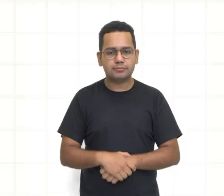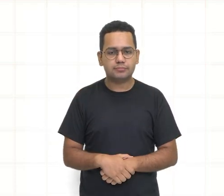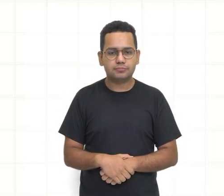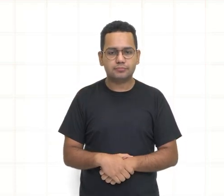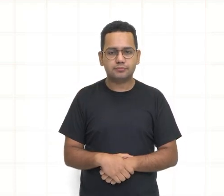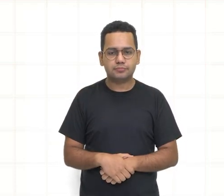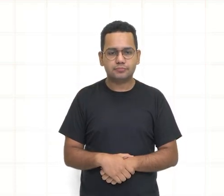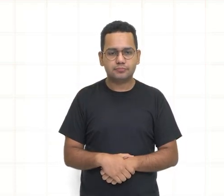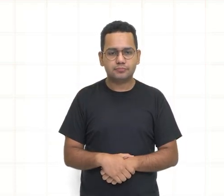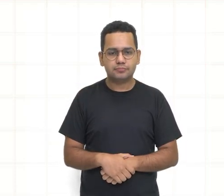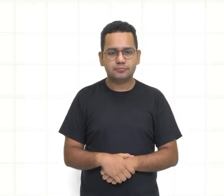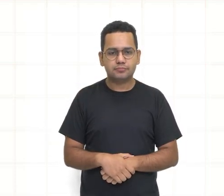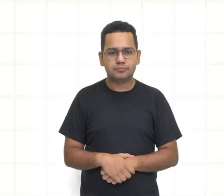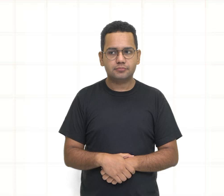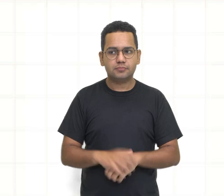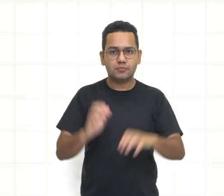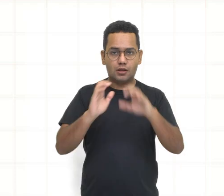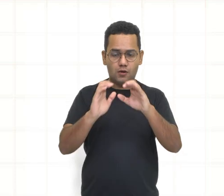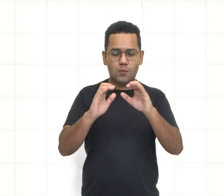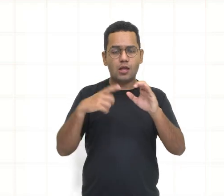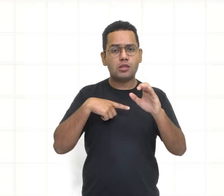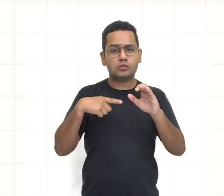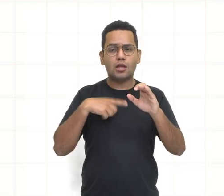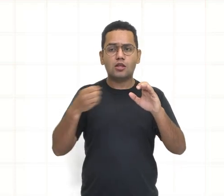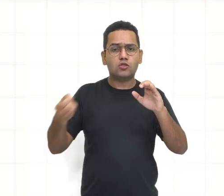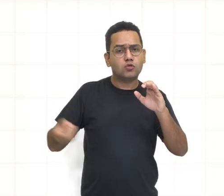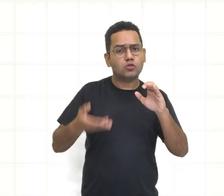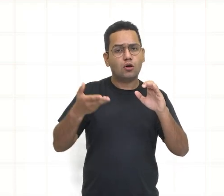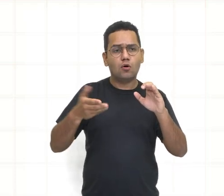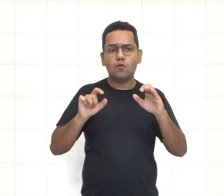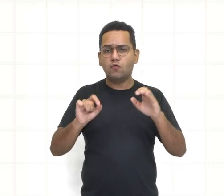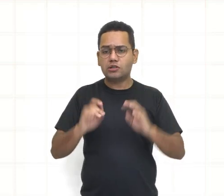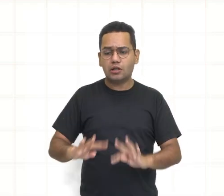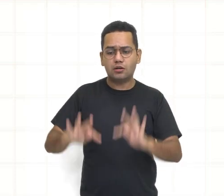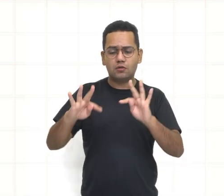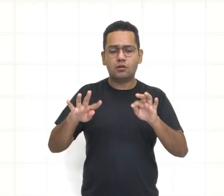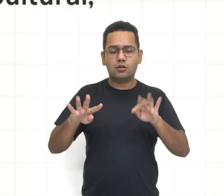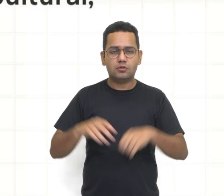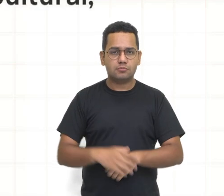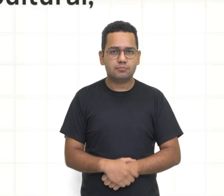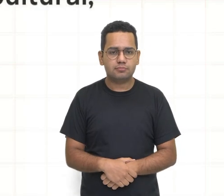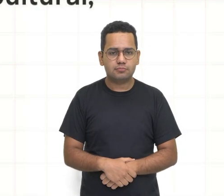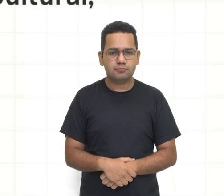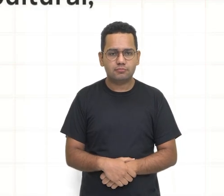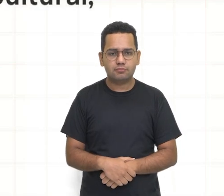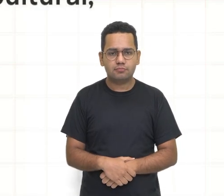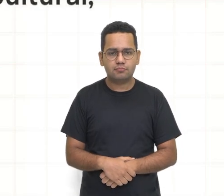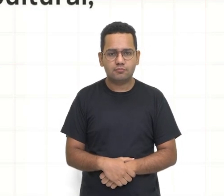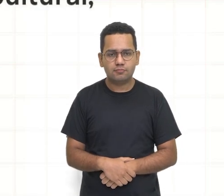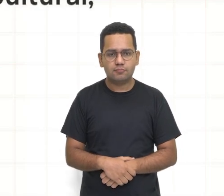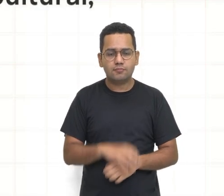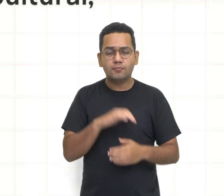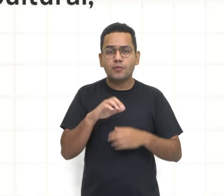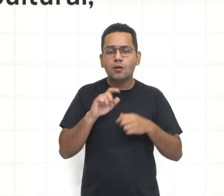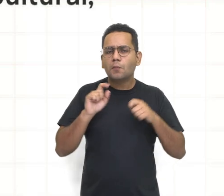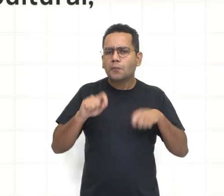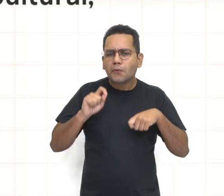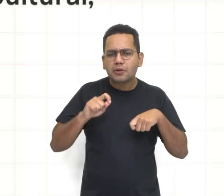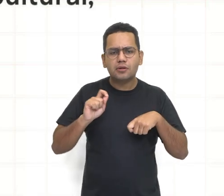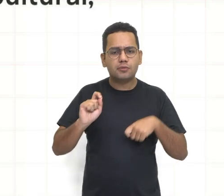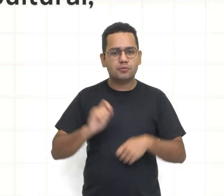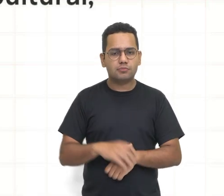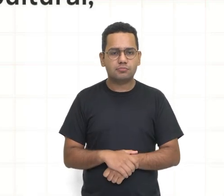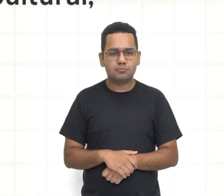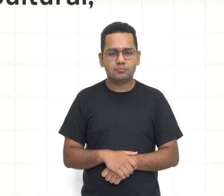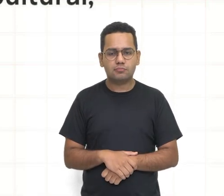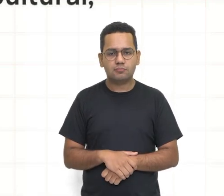a acessibilidade de novas informações e também de novas tecnologias, facilitando aí justamente